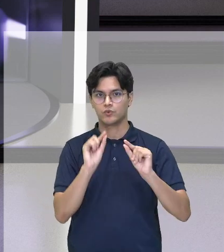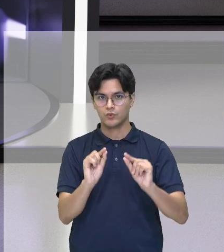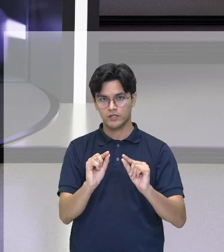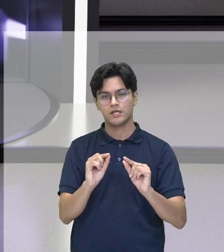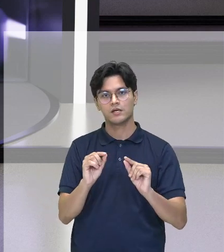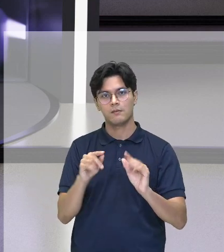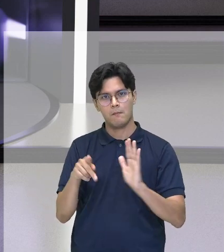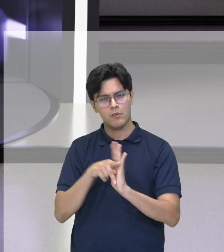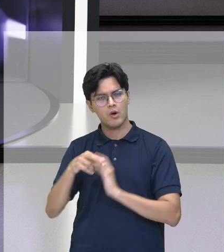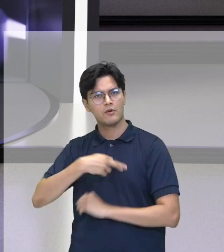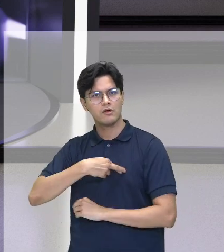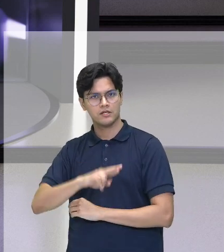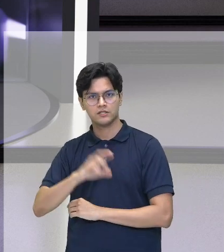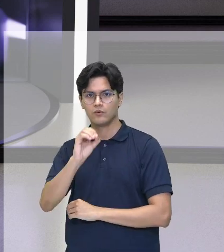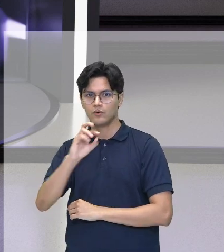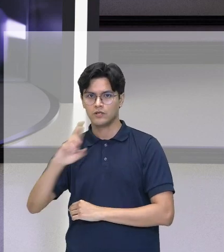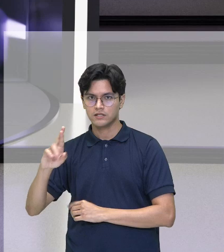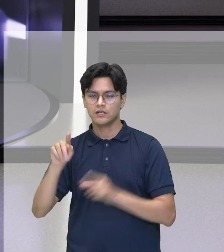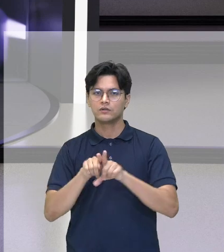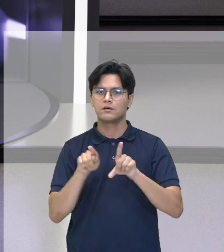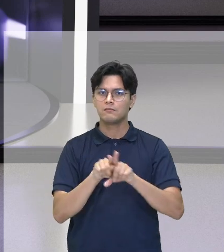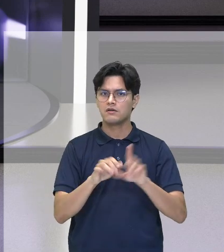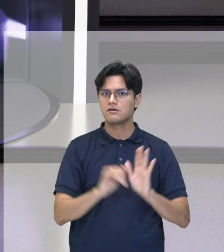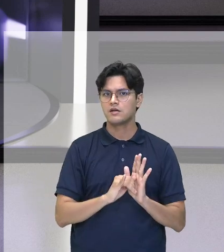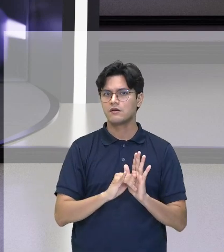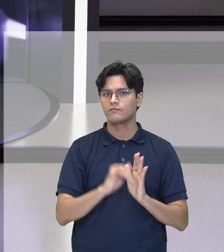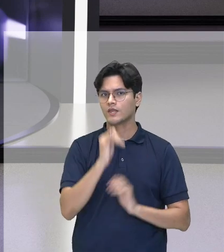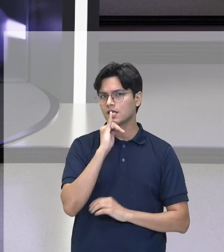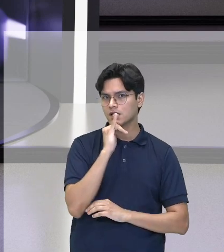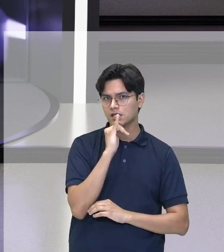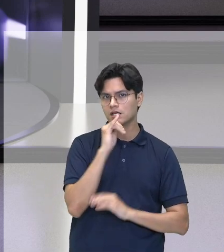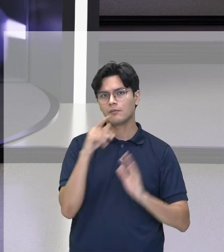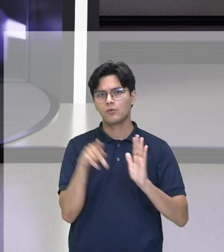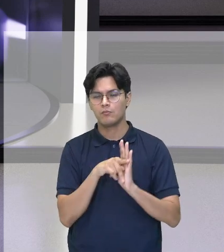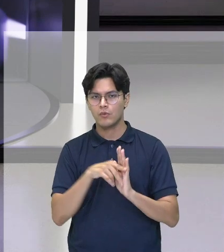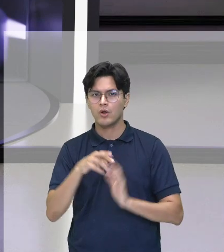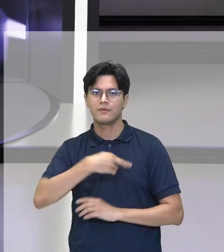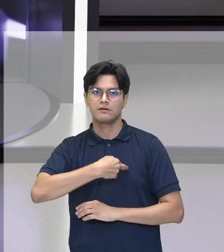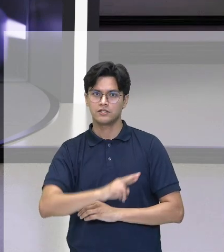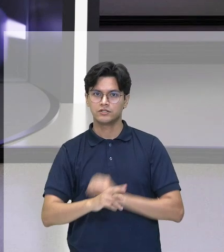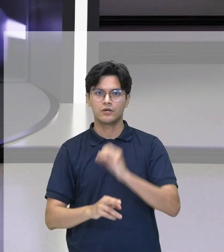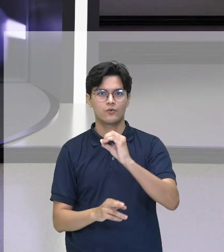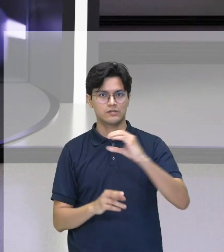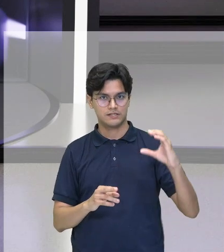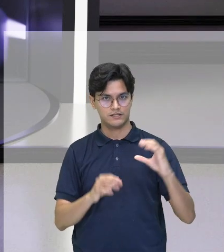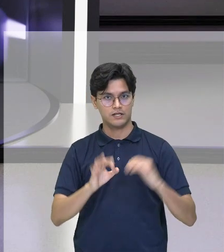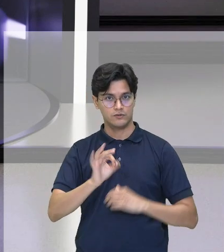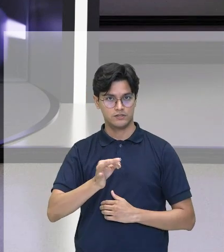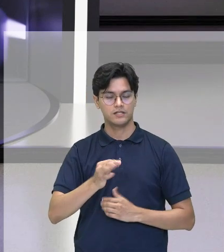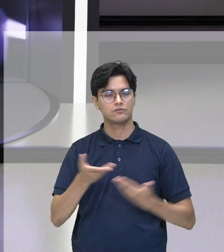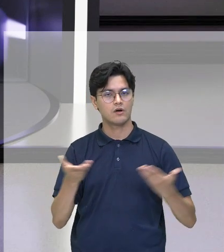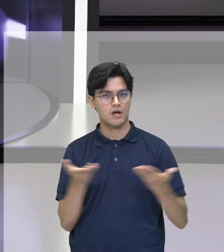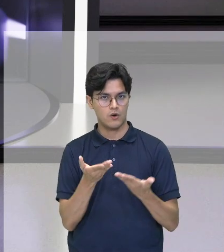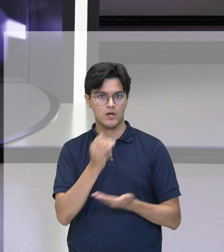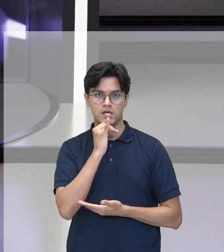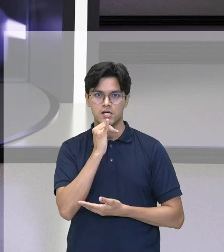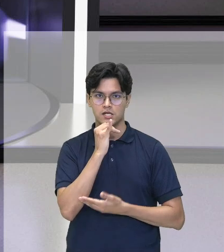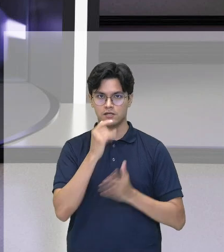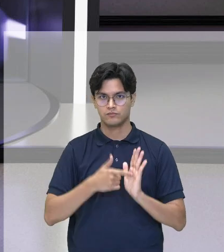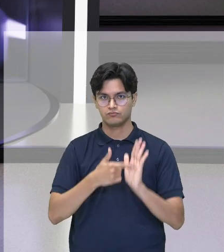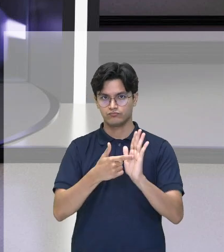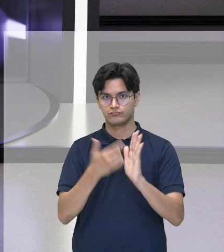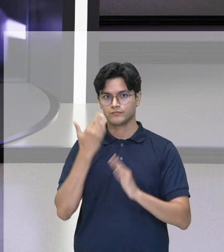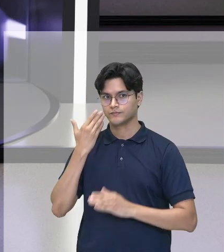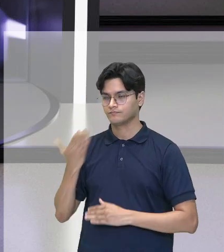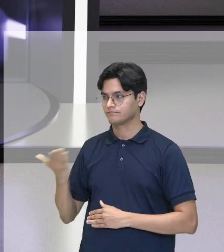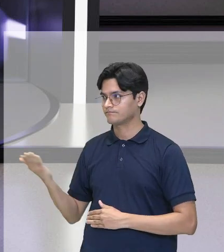oriental e um exemplo mais ocidental, mais próximo da gente. Vamos então dar alguns exemplos, vamos lá então? Nós temos algumas tradições